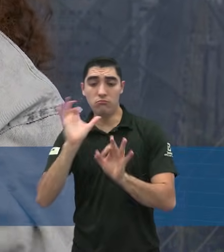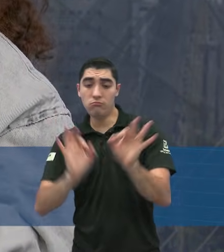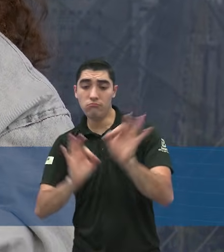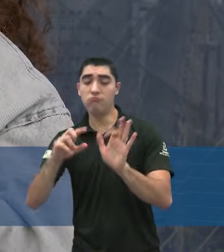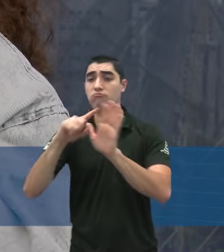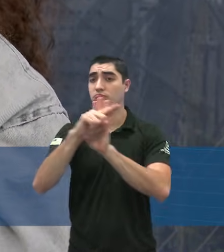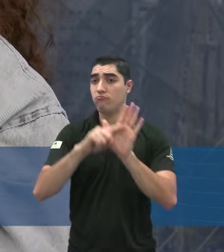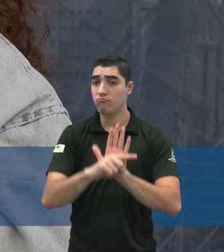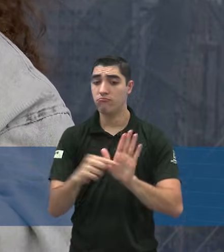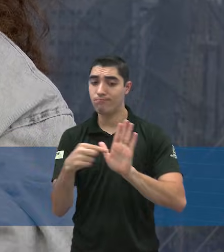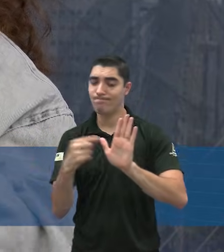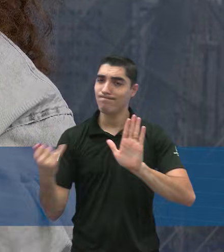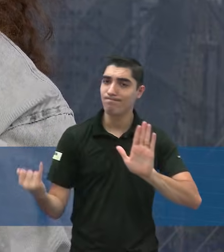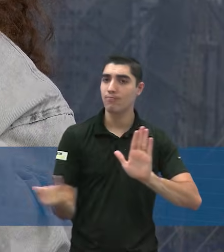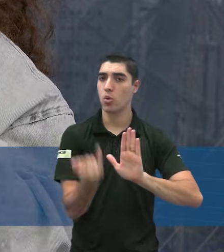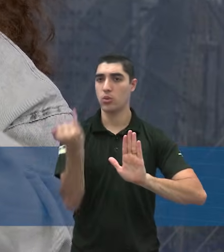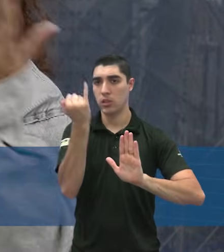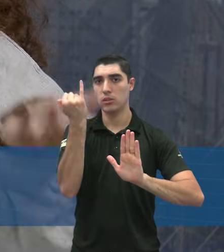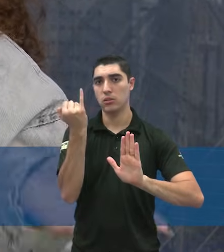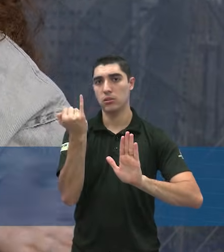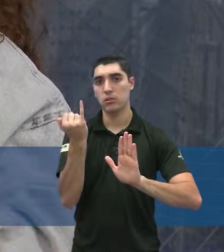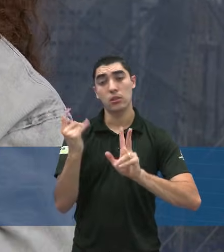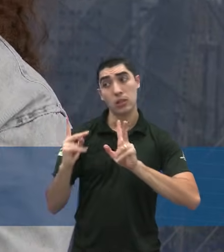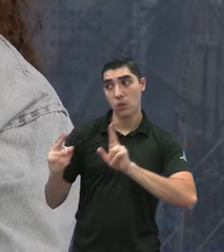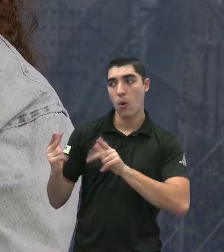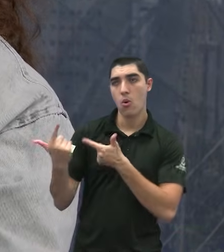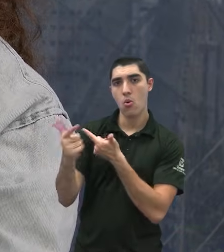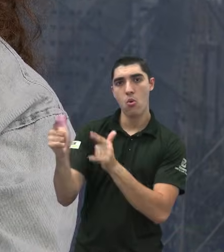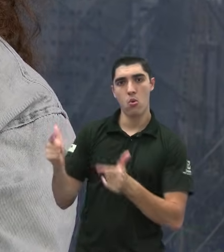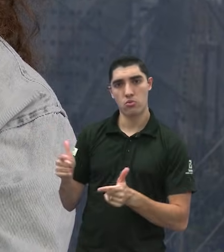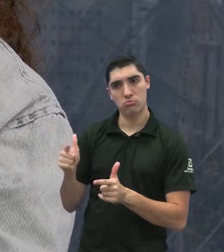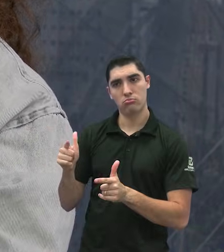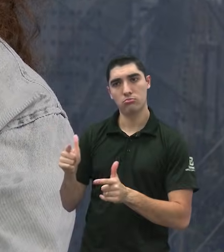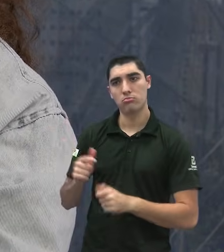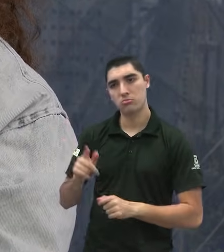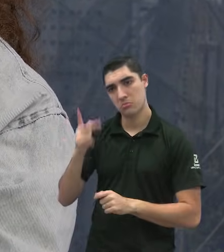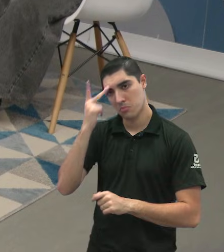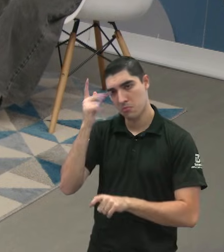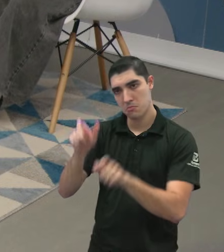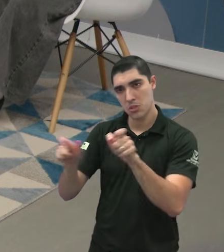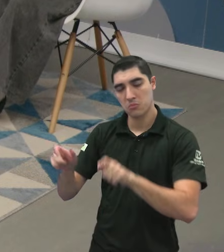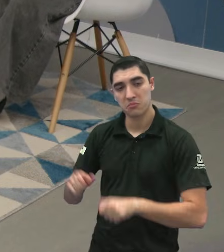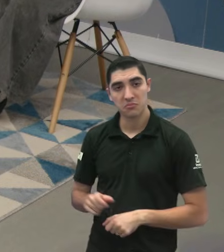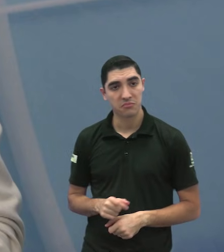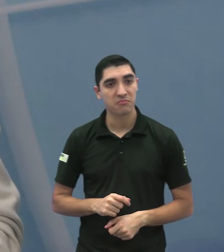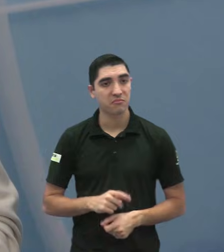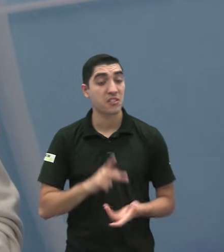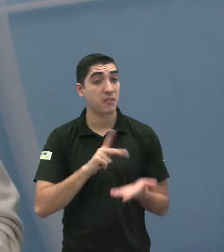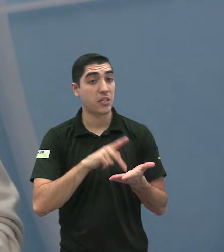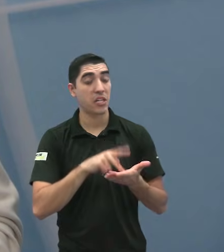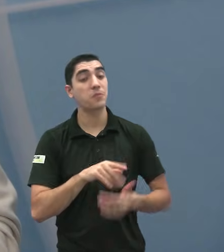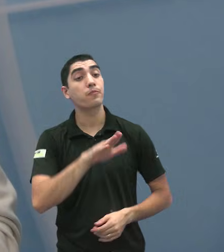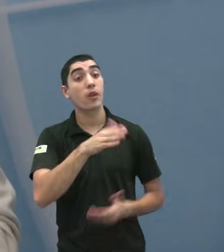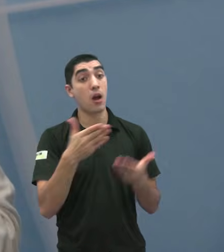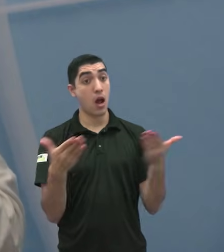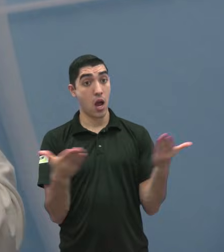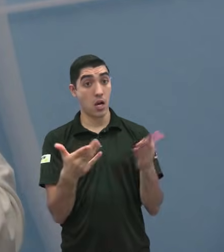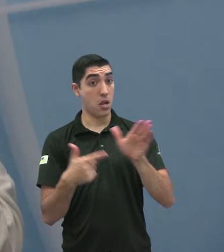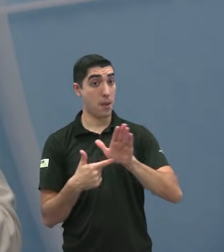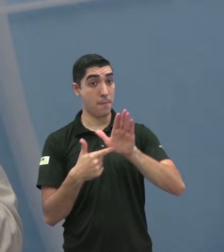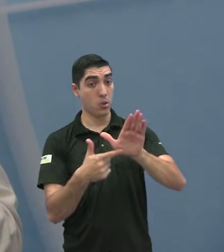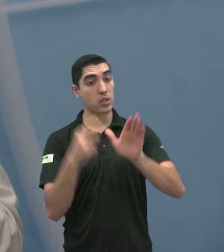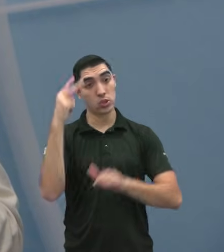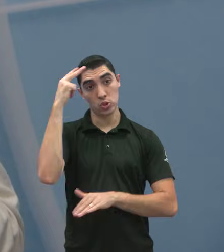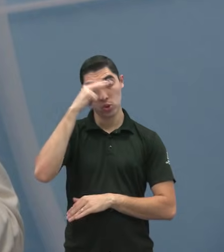e importantes como outras pessoas da sociedade. Com certeza. Gente, olha só, agora a gente vai conhecer um